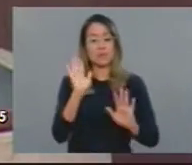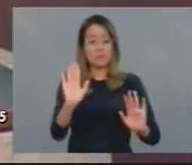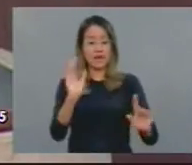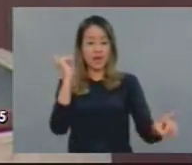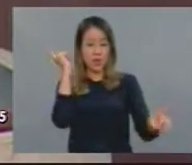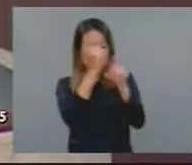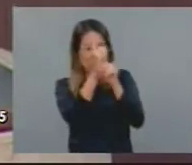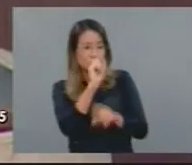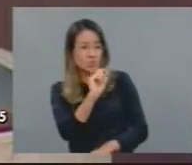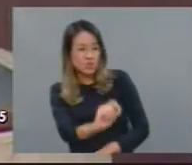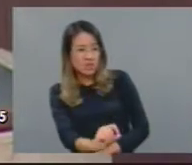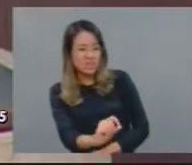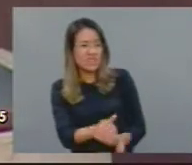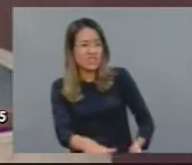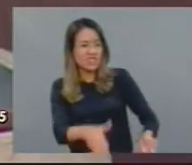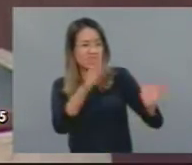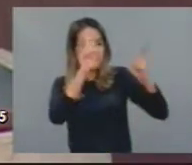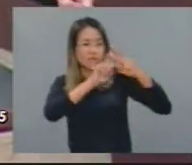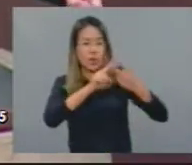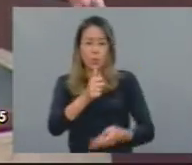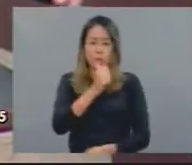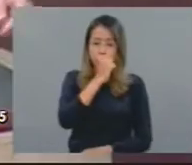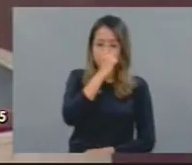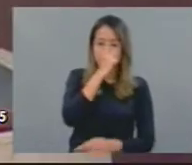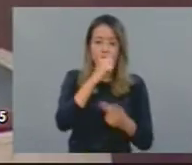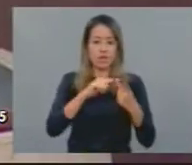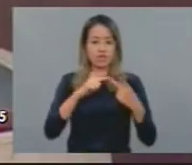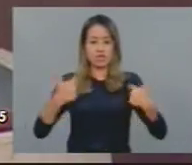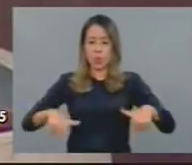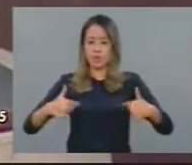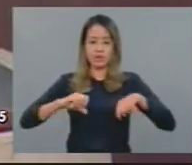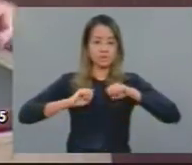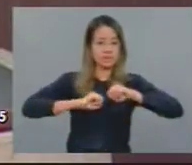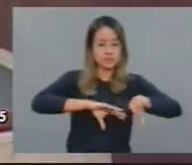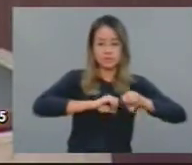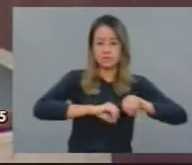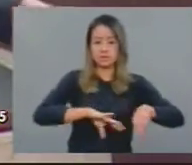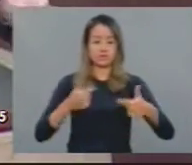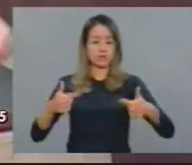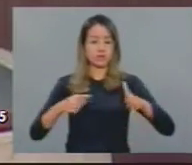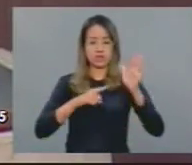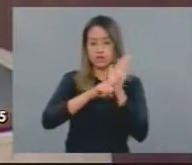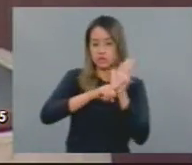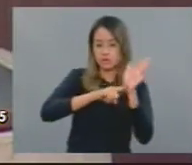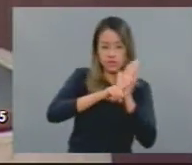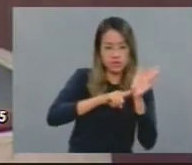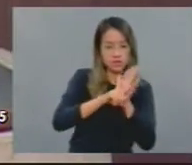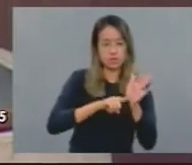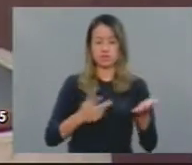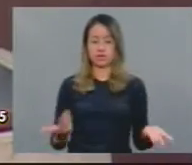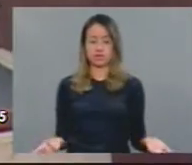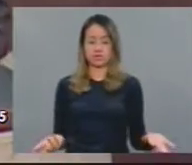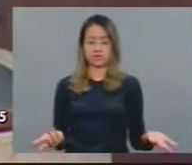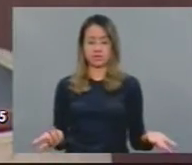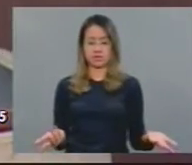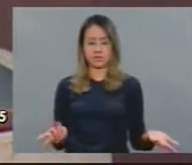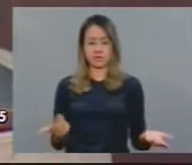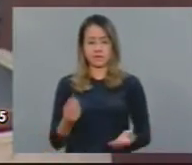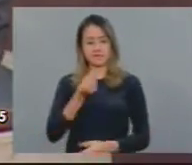por um sistema que tortura. Hoje, um adolescente no sistema socioeducativo do Estado do